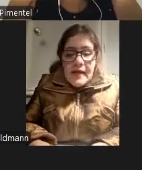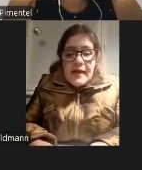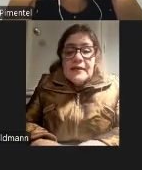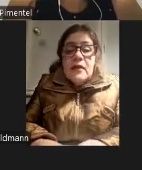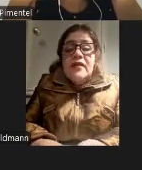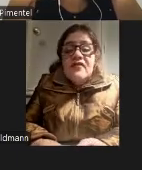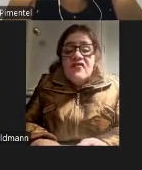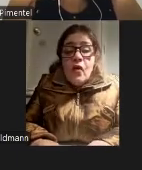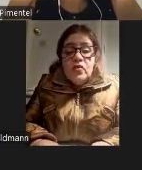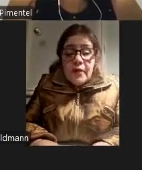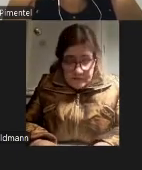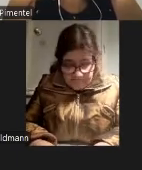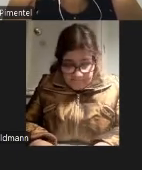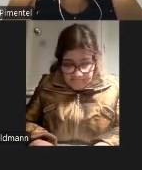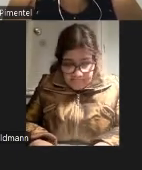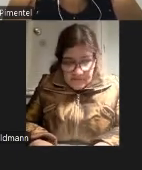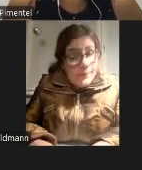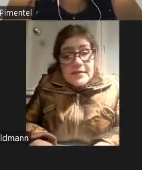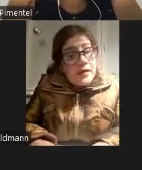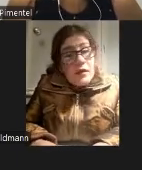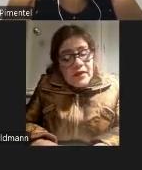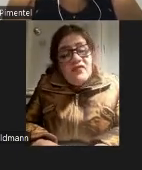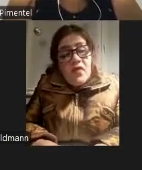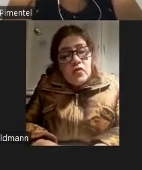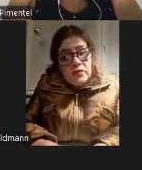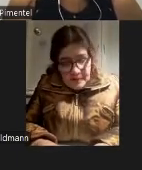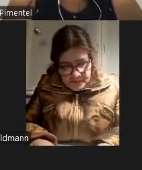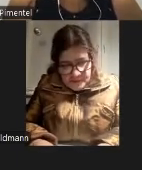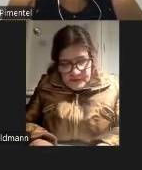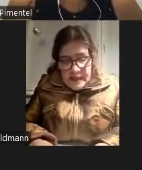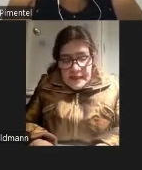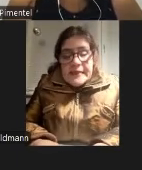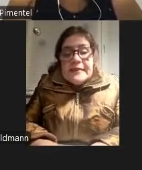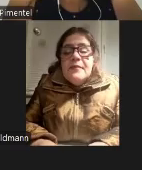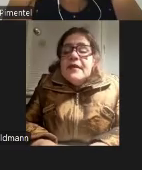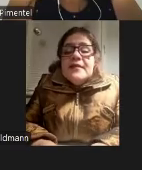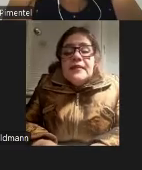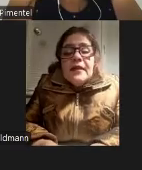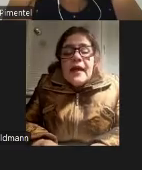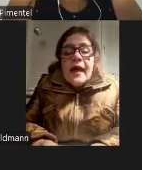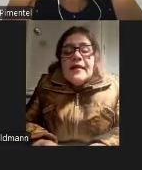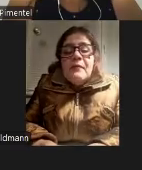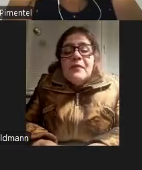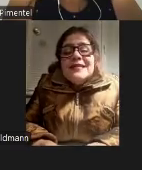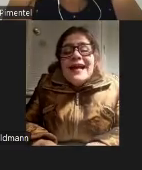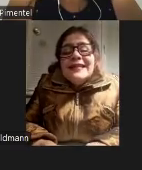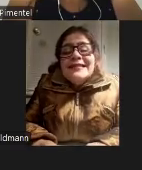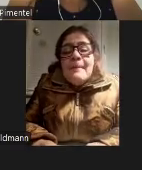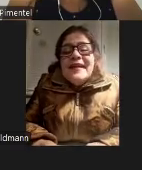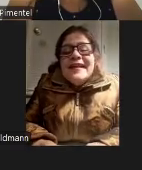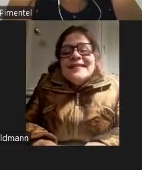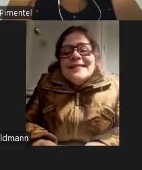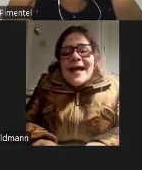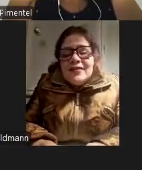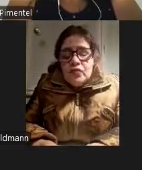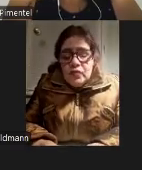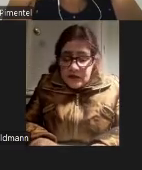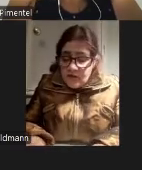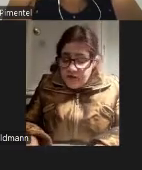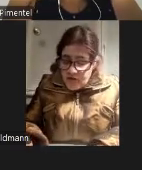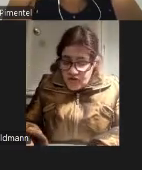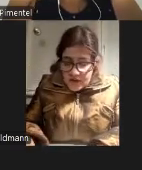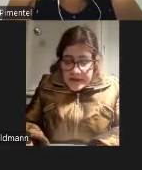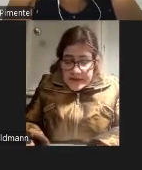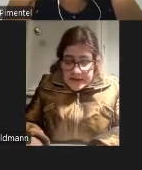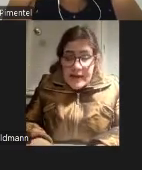demência, ela não tem volta. Demência não tem volta. Demência tem a incapacidade de aprendizado.